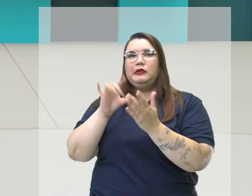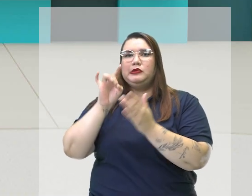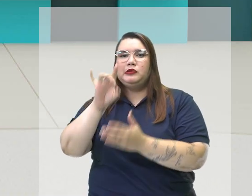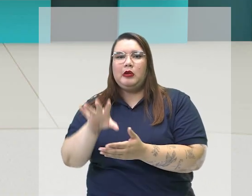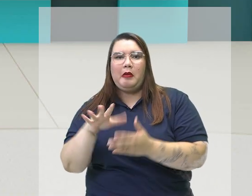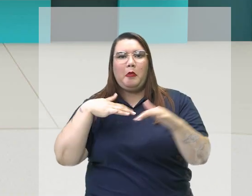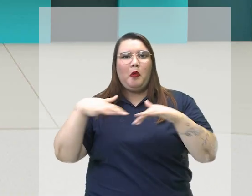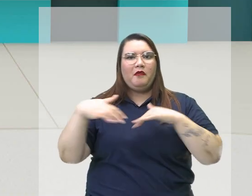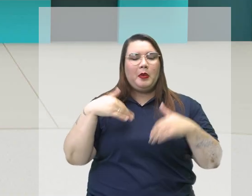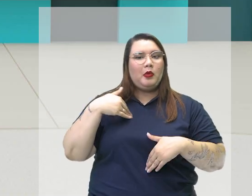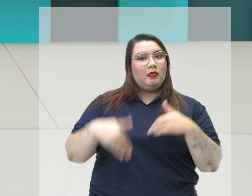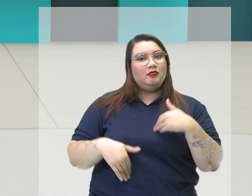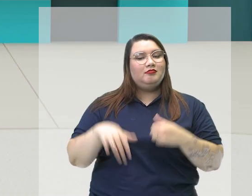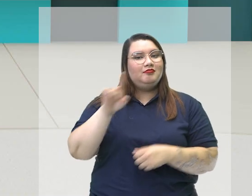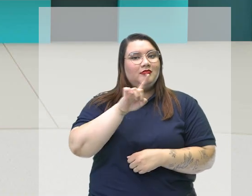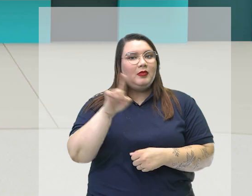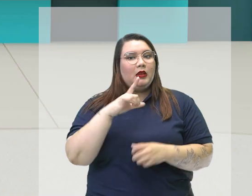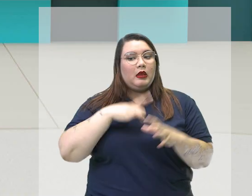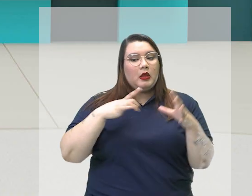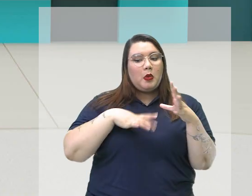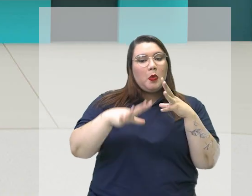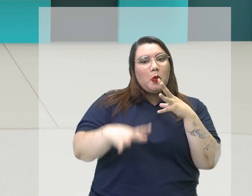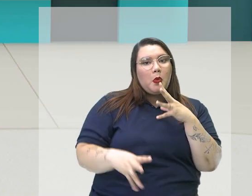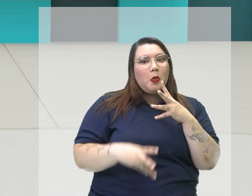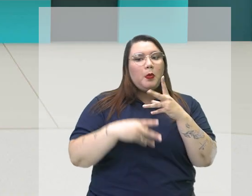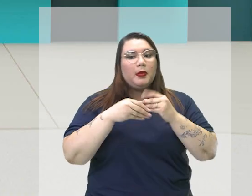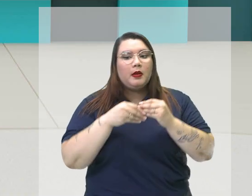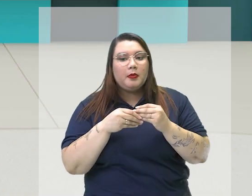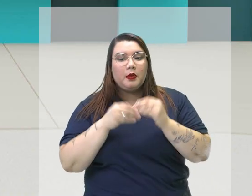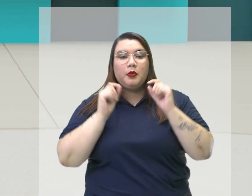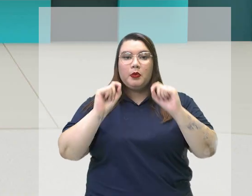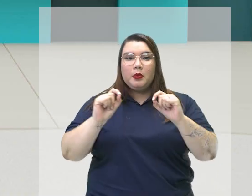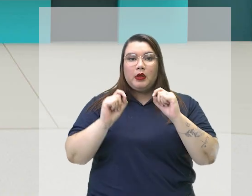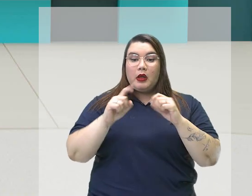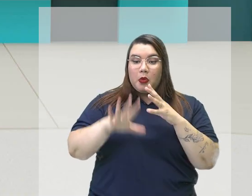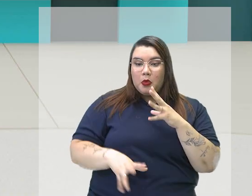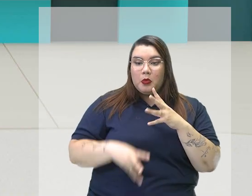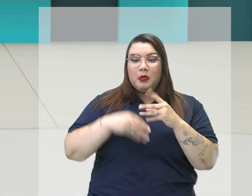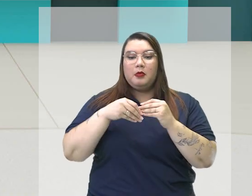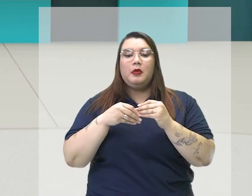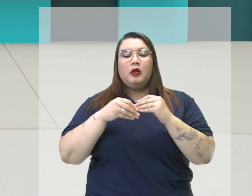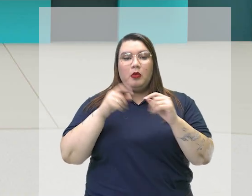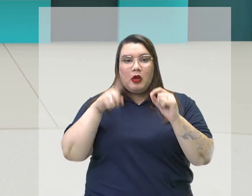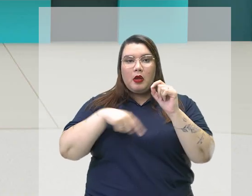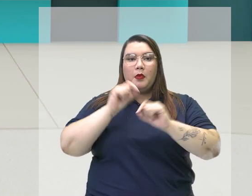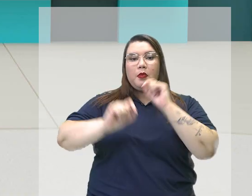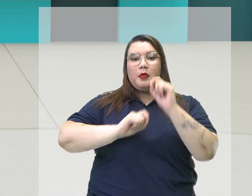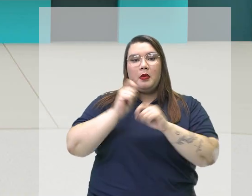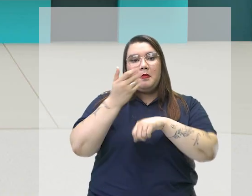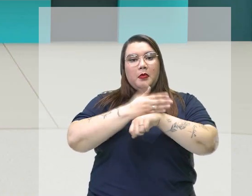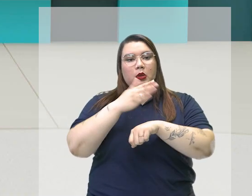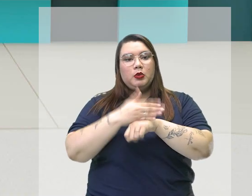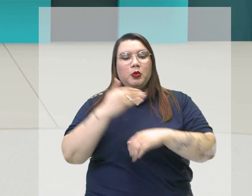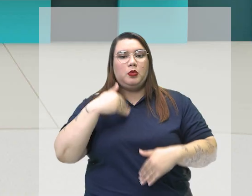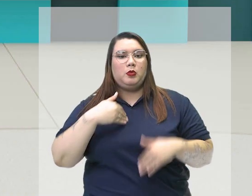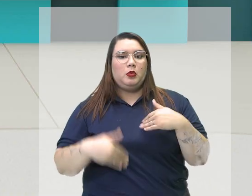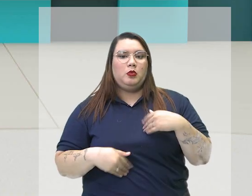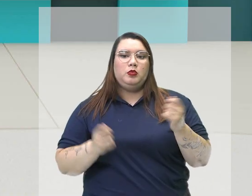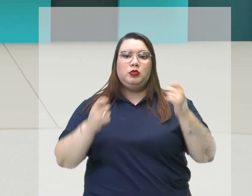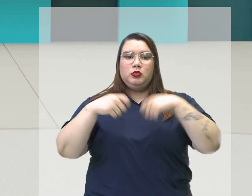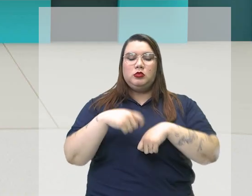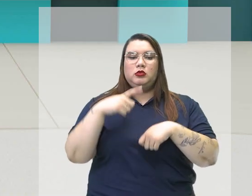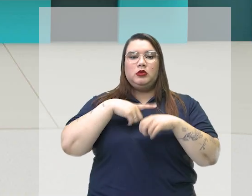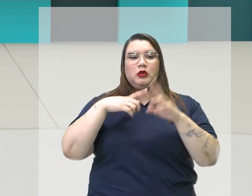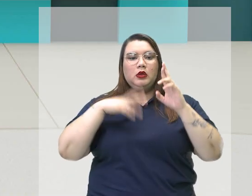pela ginástica, ou seja, o movimento pelo movimento. Nós vamos além disso. Através dessas práticas corporais, vocês